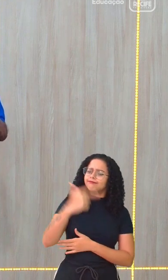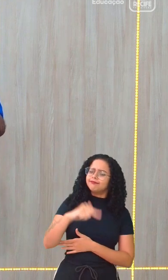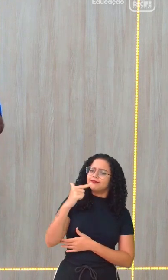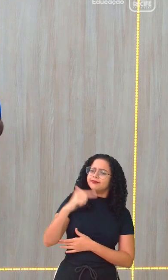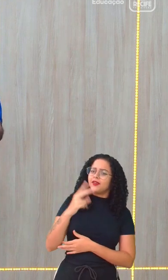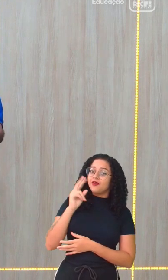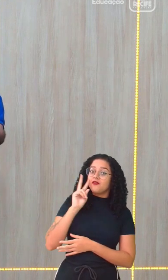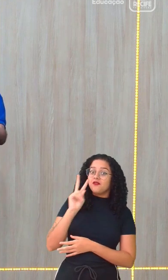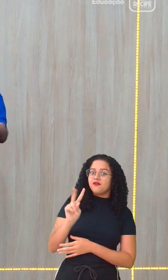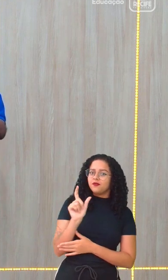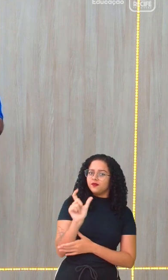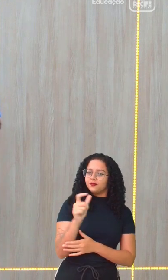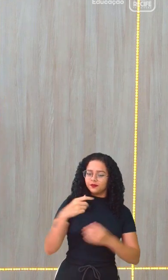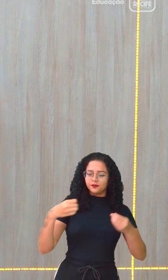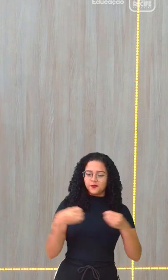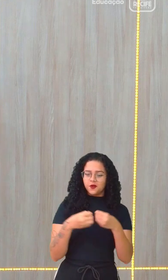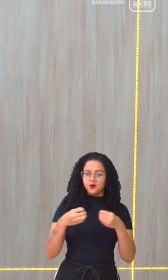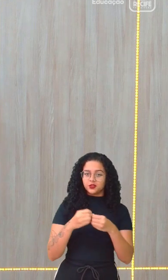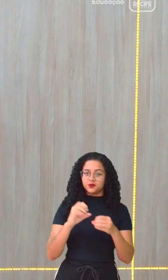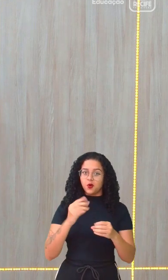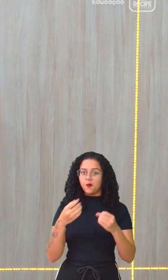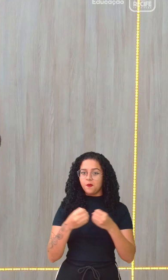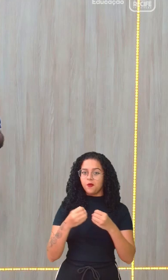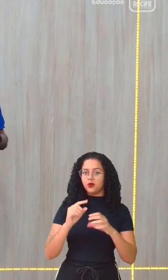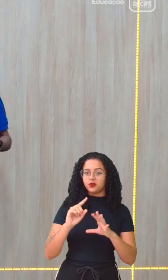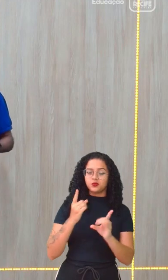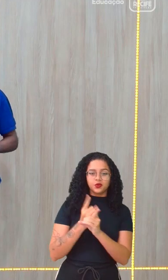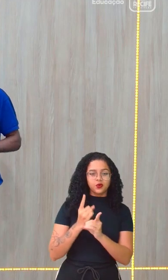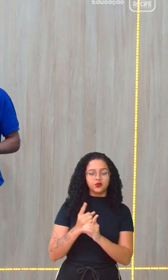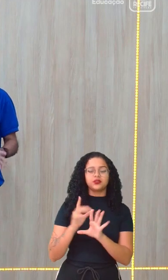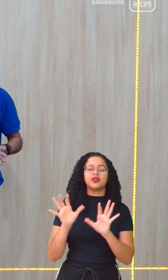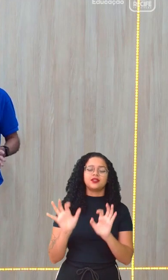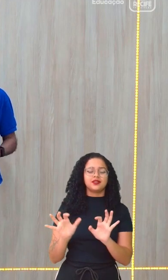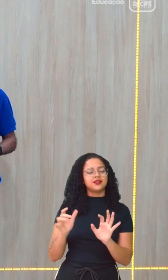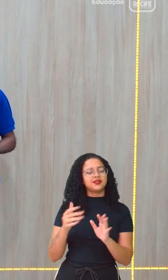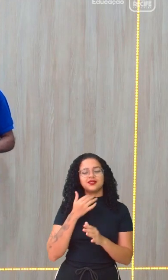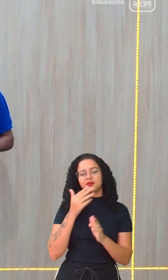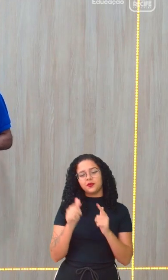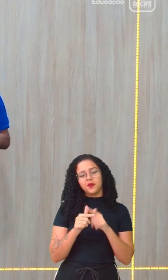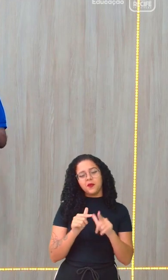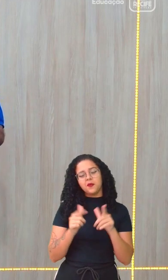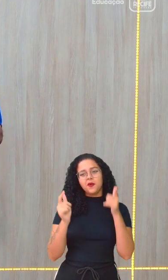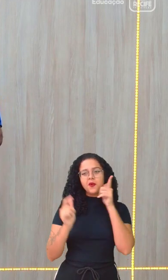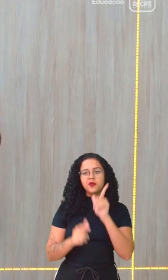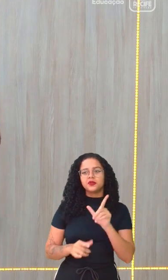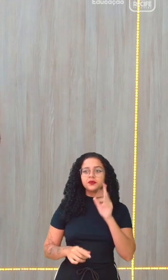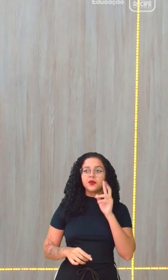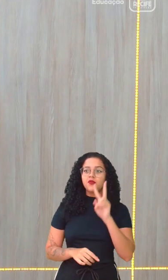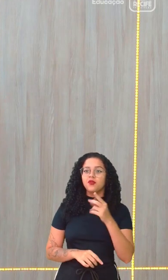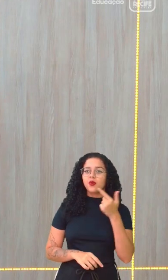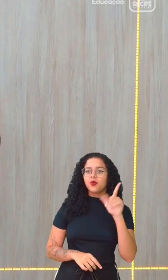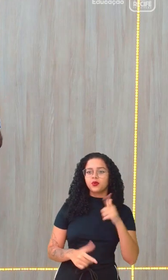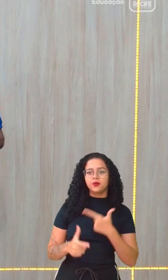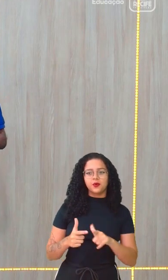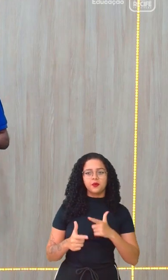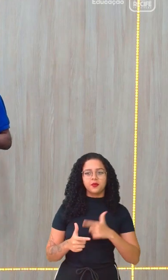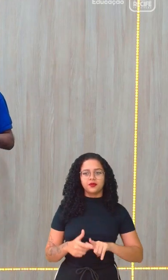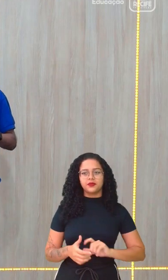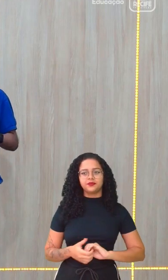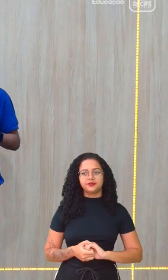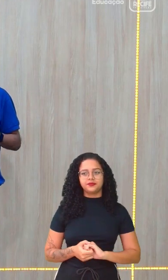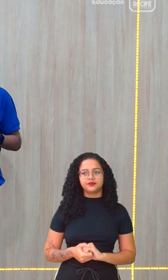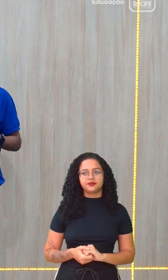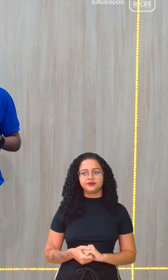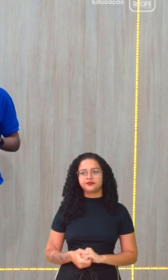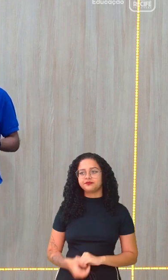a próxima vez, o próximo encontro, e aí desenvolve sem problema algum. Bora ver mais um problema? Vamos lá?